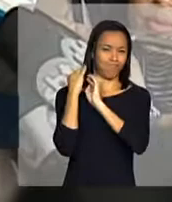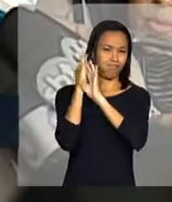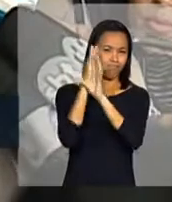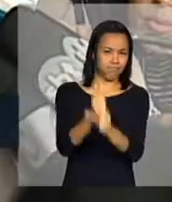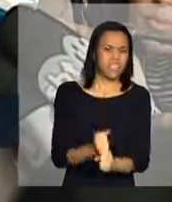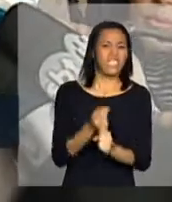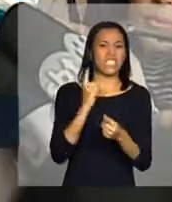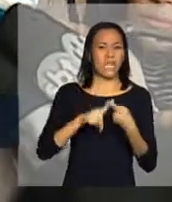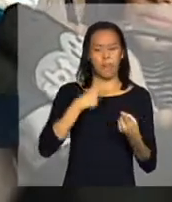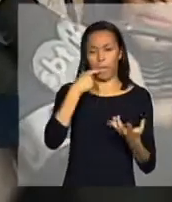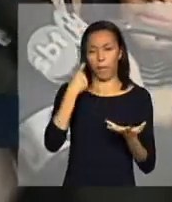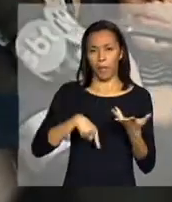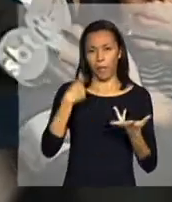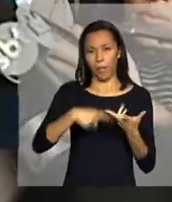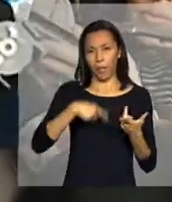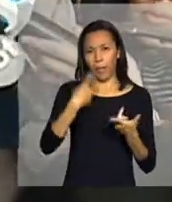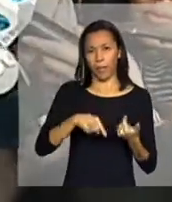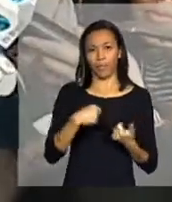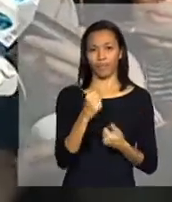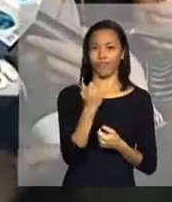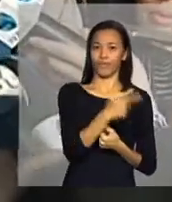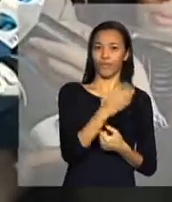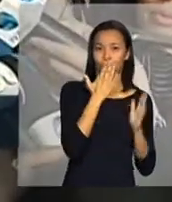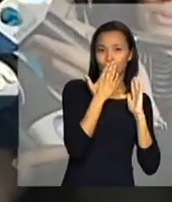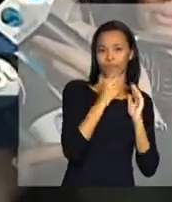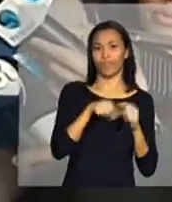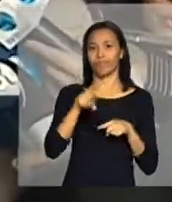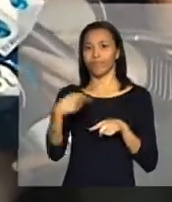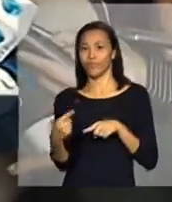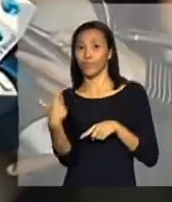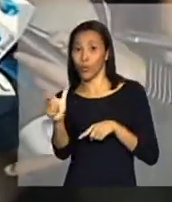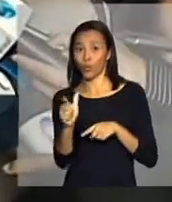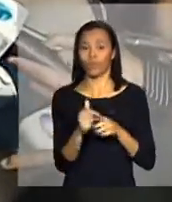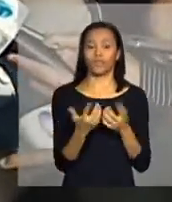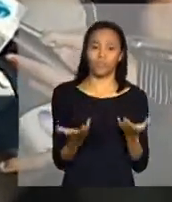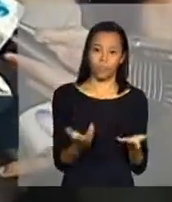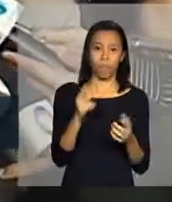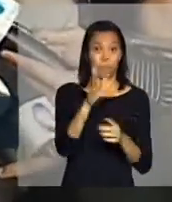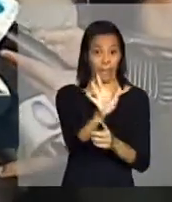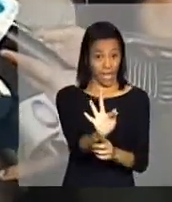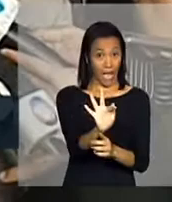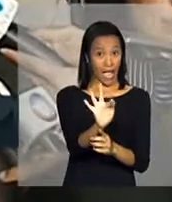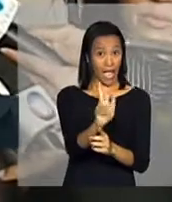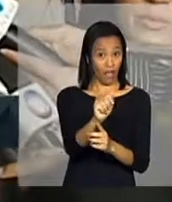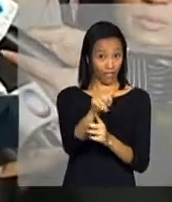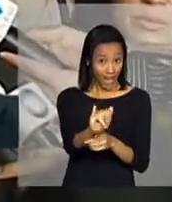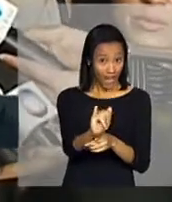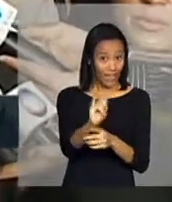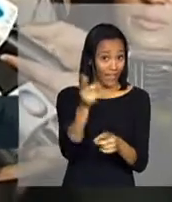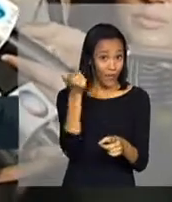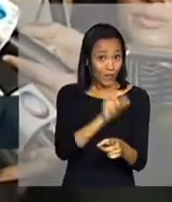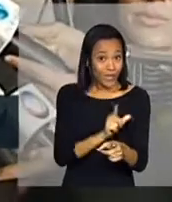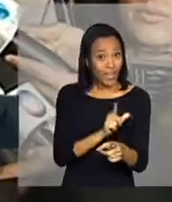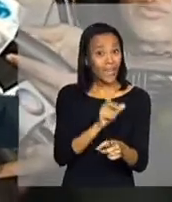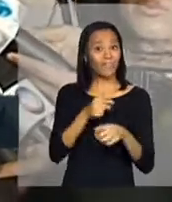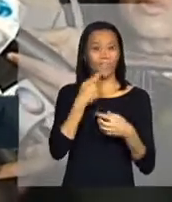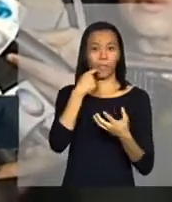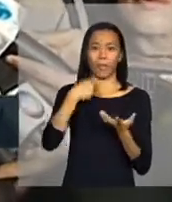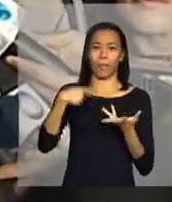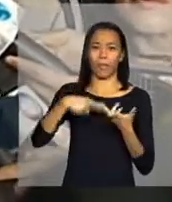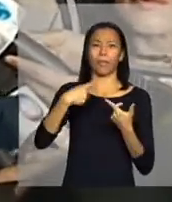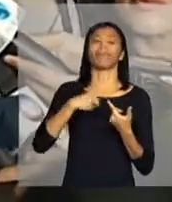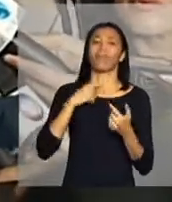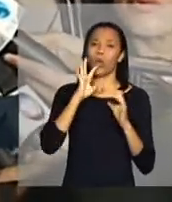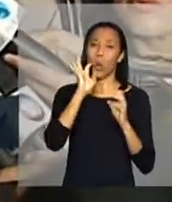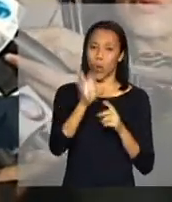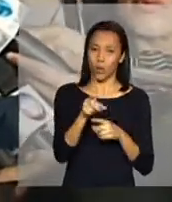recebe críticas de todos os lados, né? Eu costumo brincar e dizer que a FUNAI, quando acerta, é criticada. Então, isso é uma situação